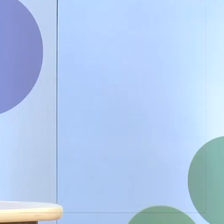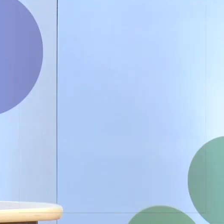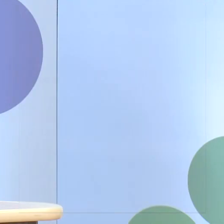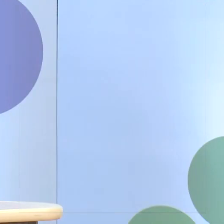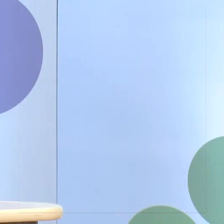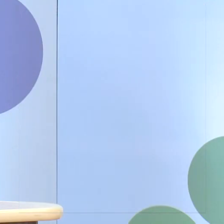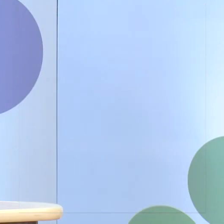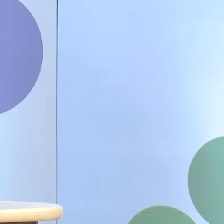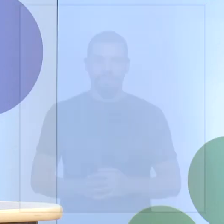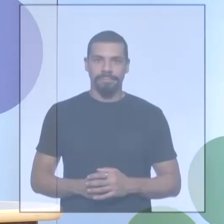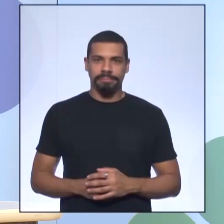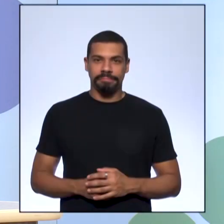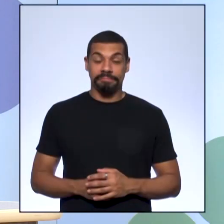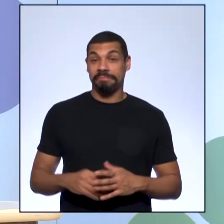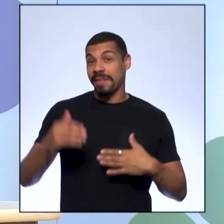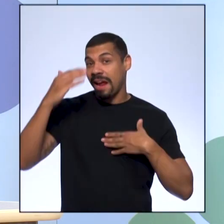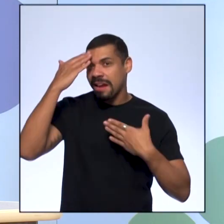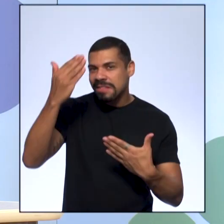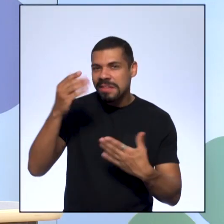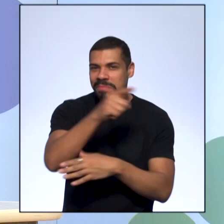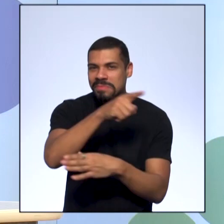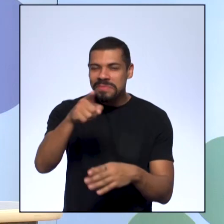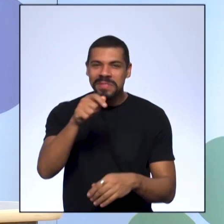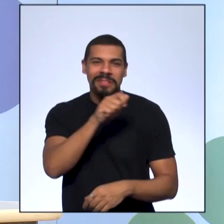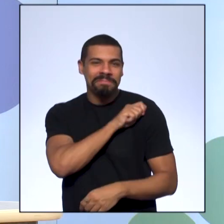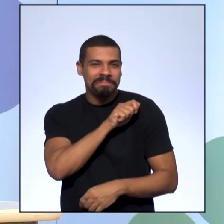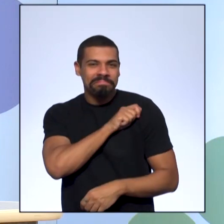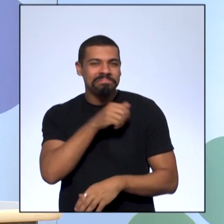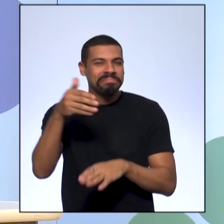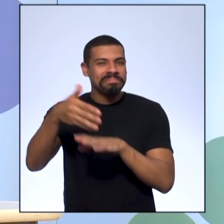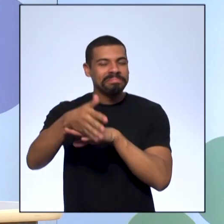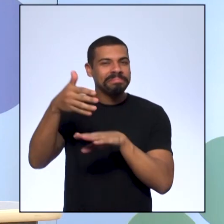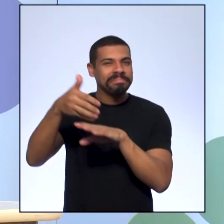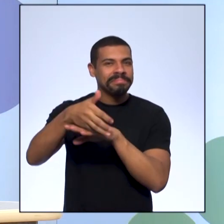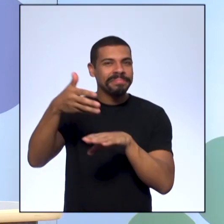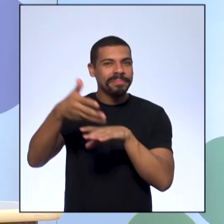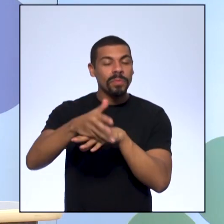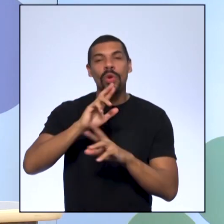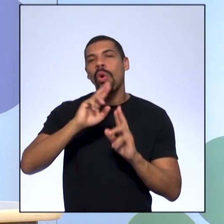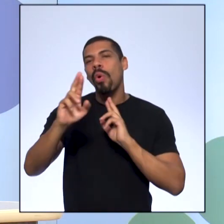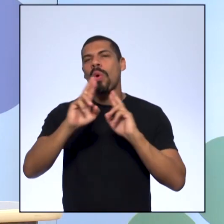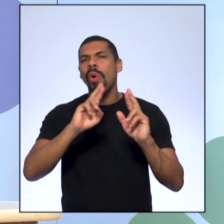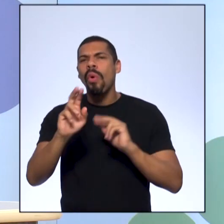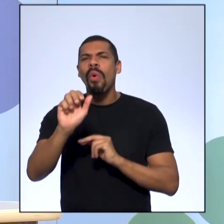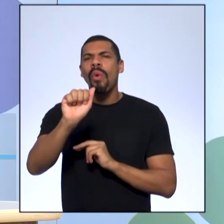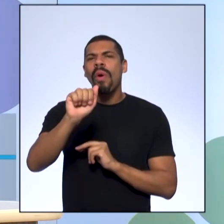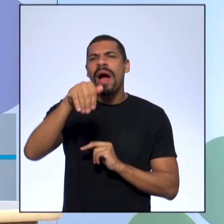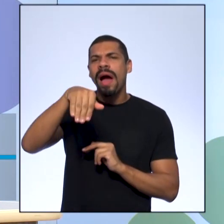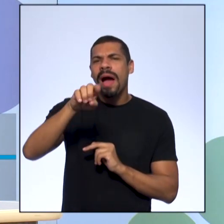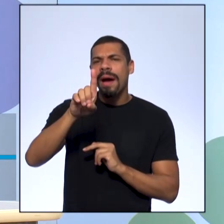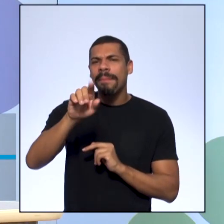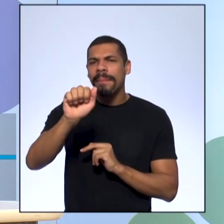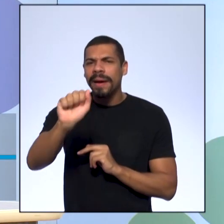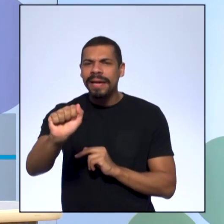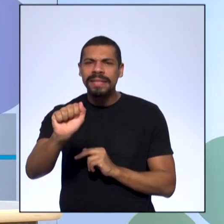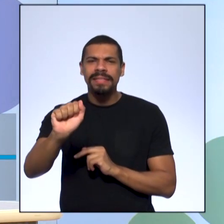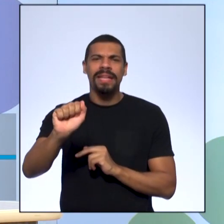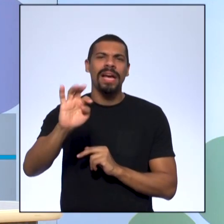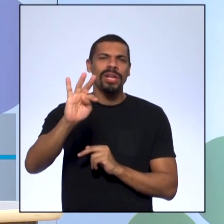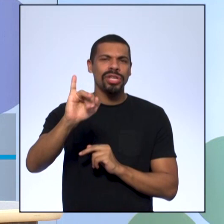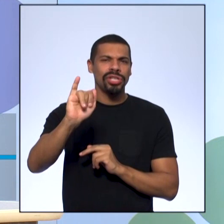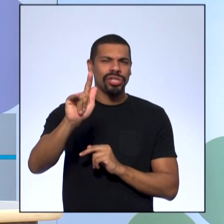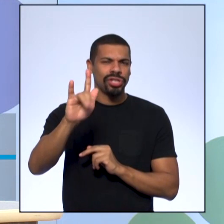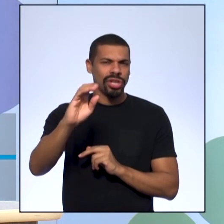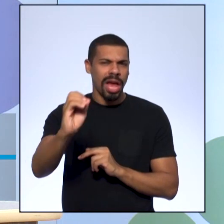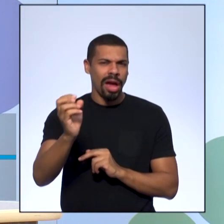Agradecemos as interações. Então, os alunos Amanda, Malu e Tiago e a Ana responderam a alternativa